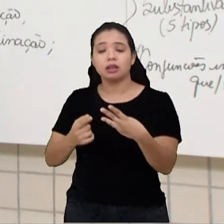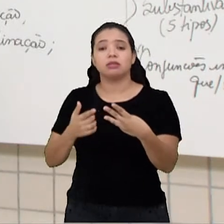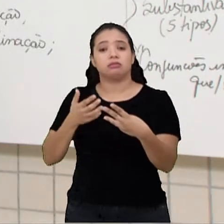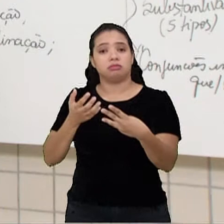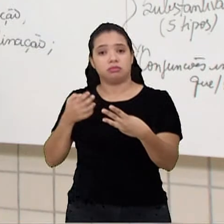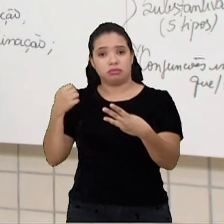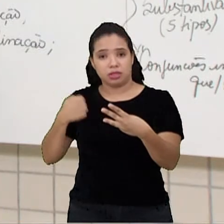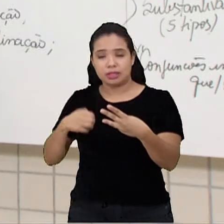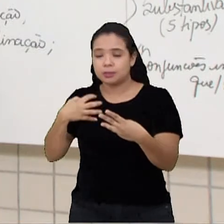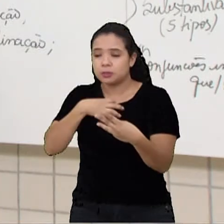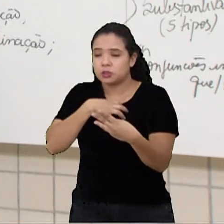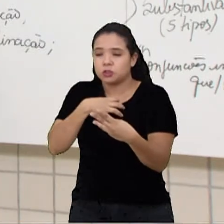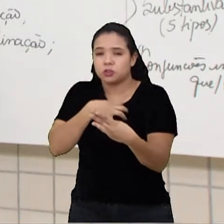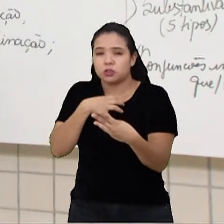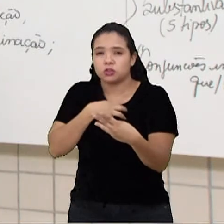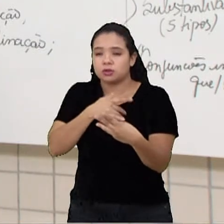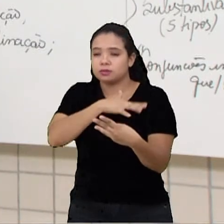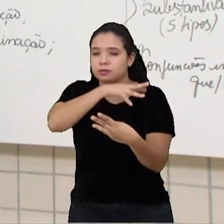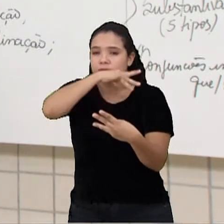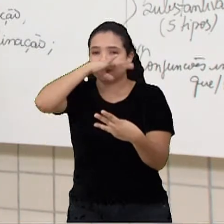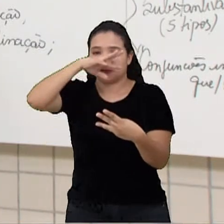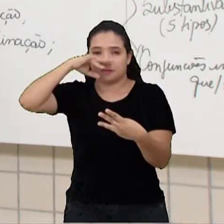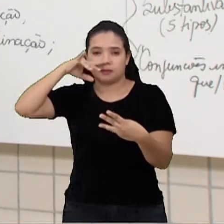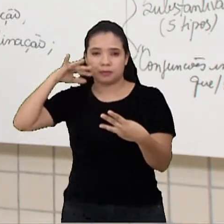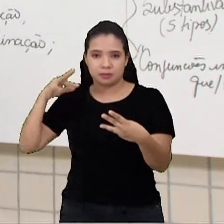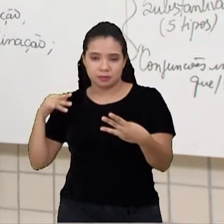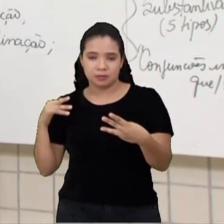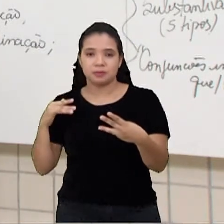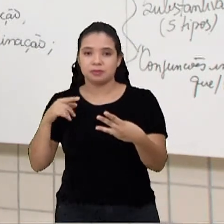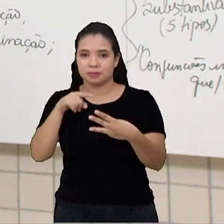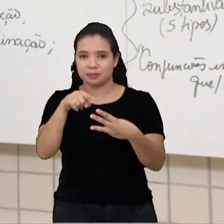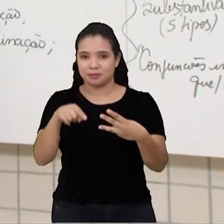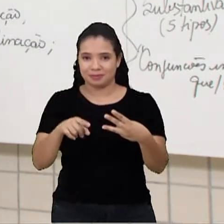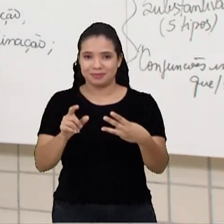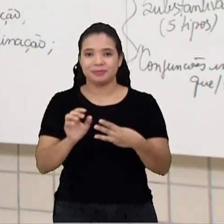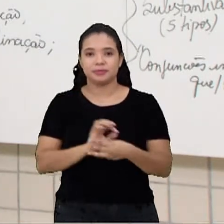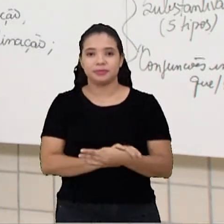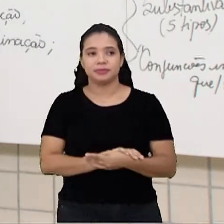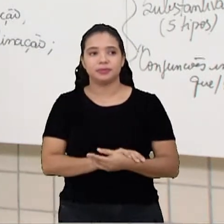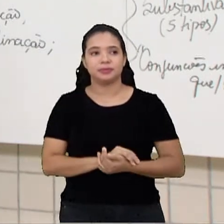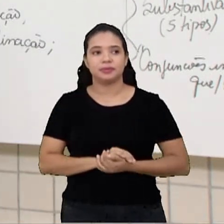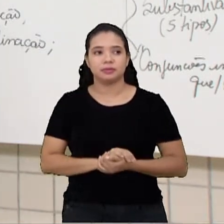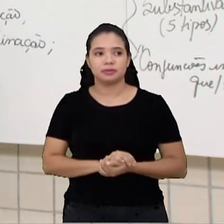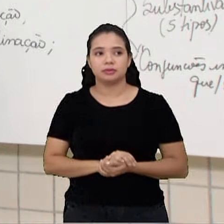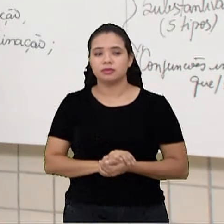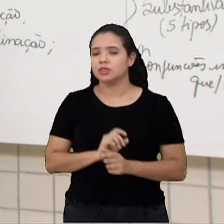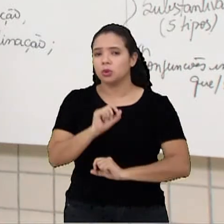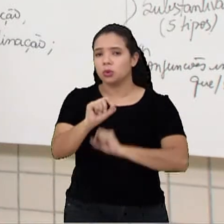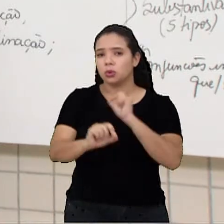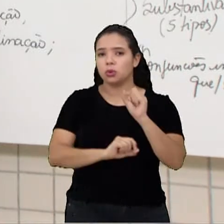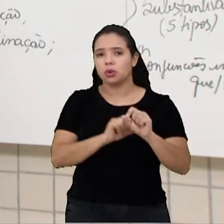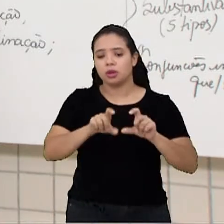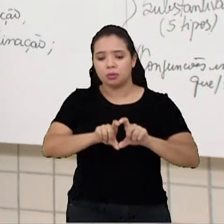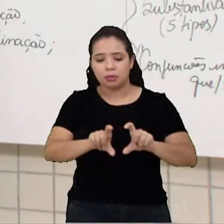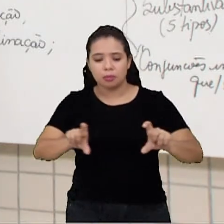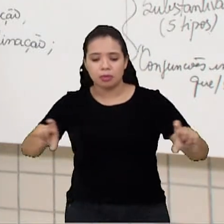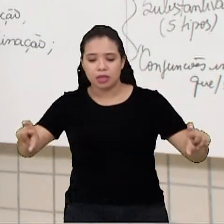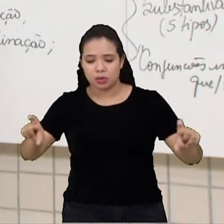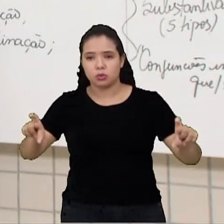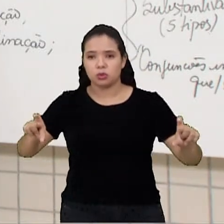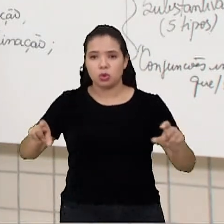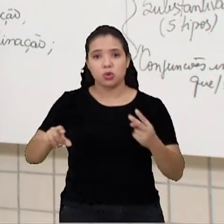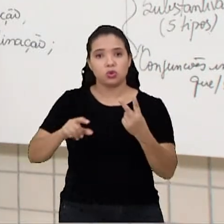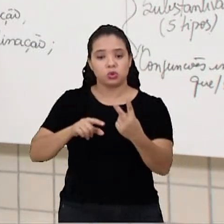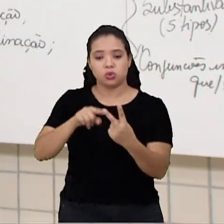que sentir esse perfume. Próximo. E o que é um período misto? Quando